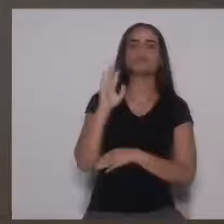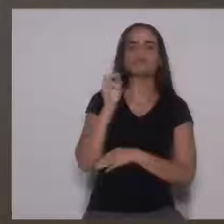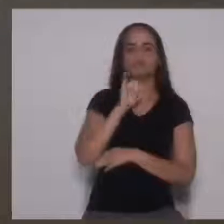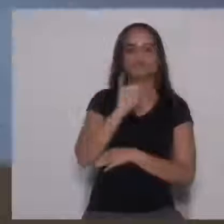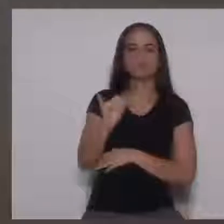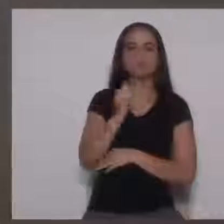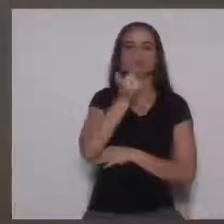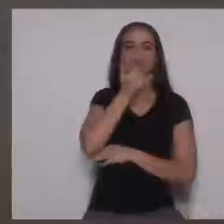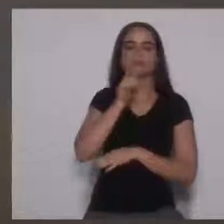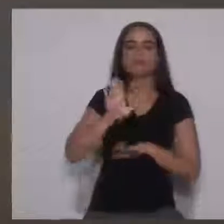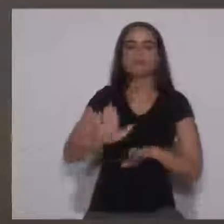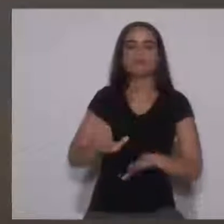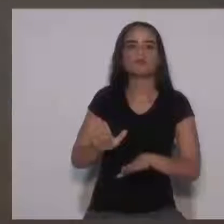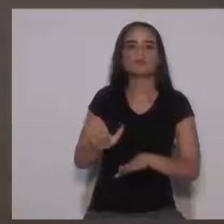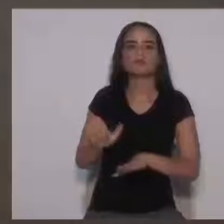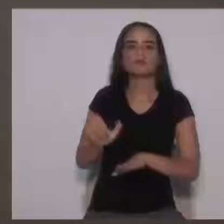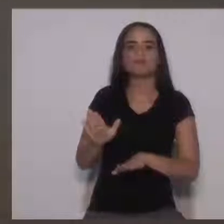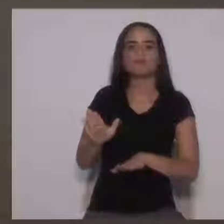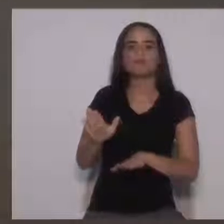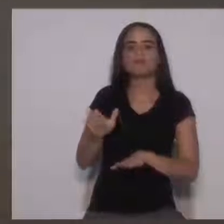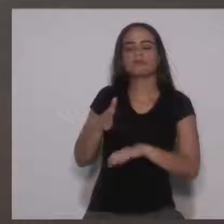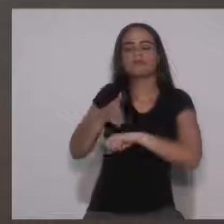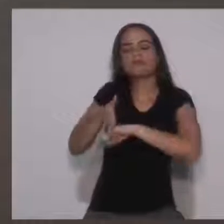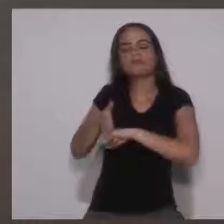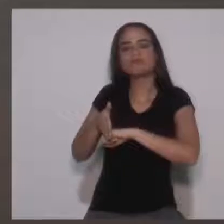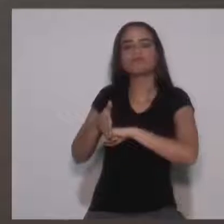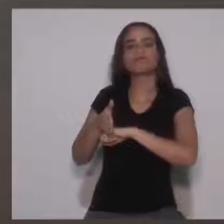ajudar o grupo diretor da FEAVIM.